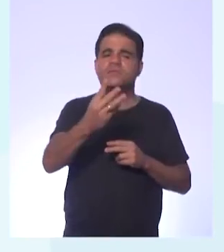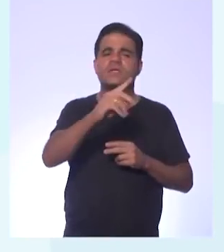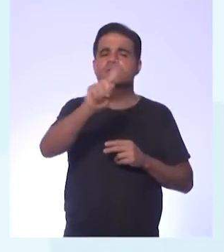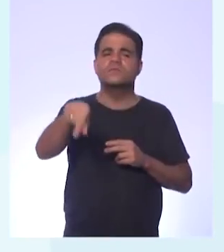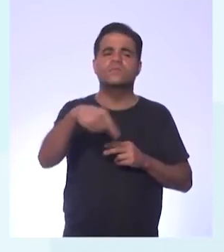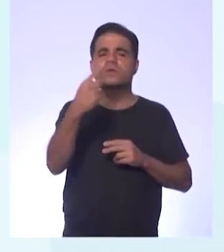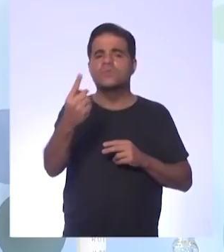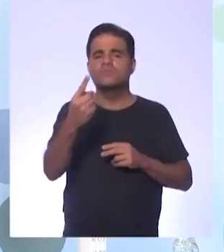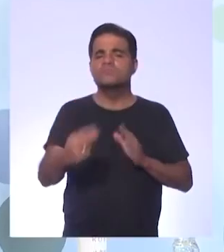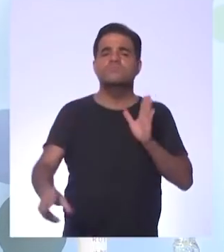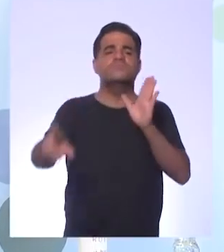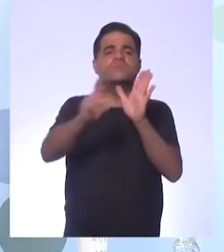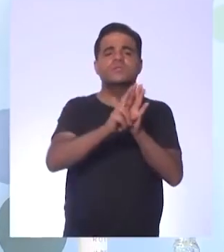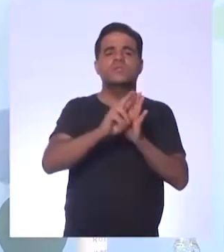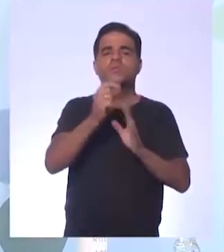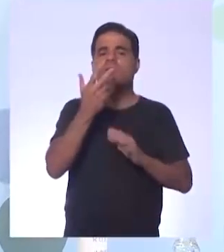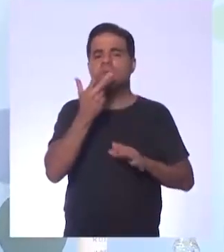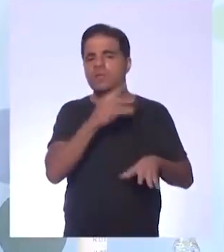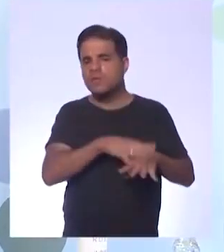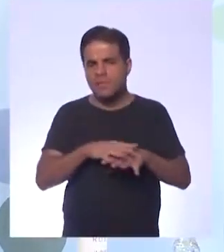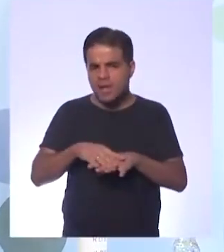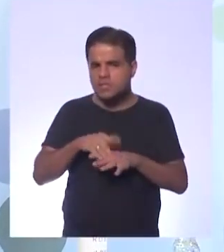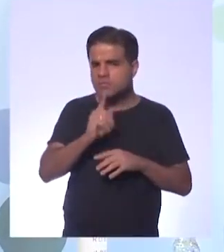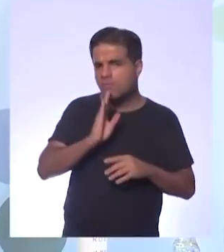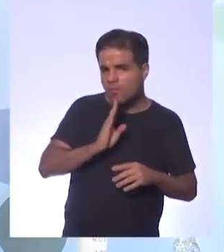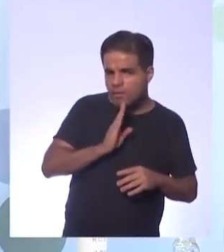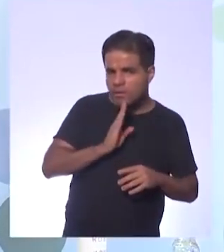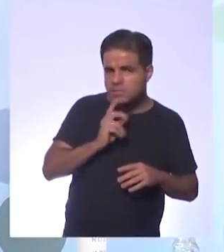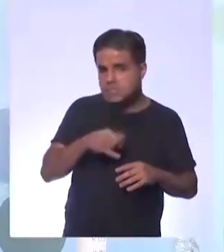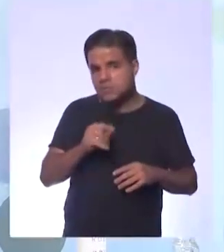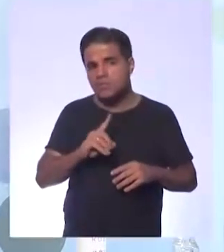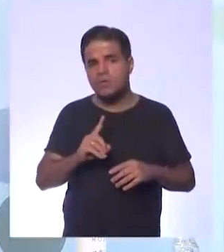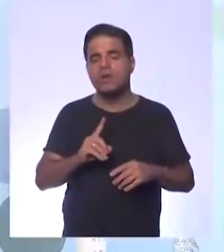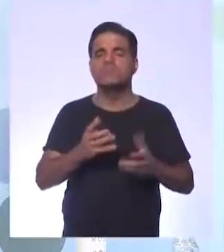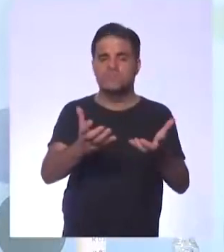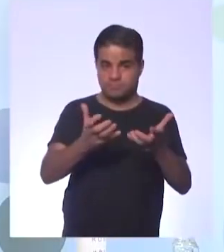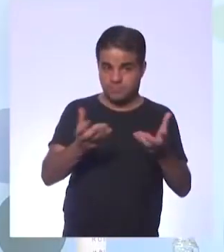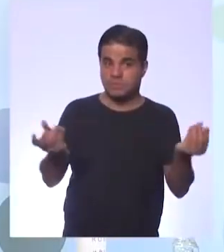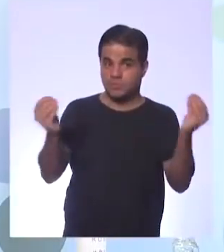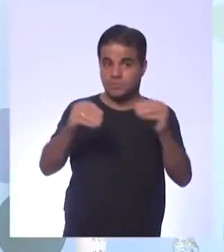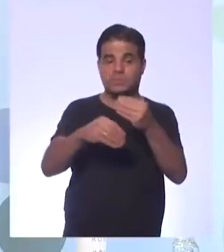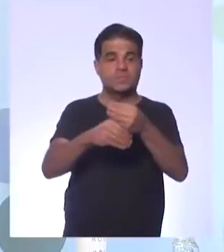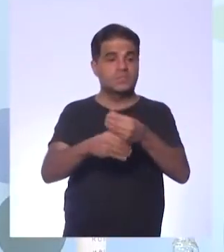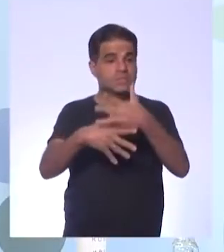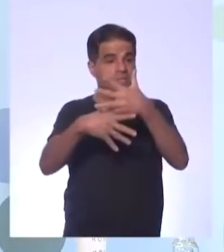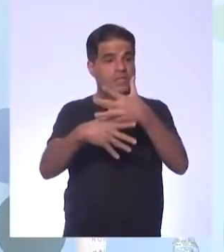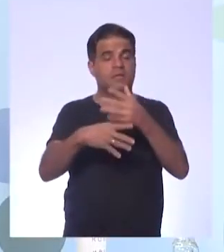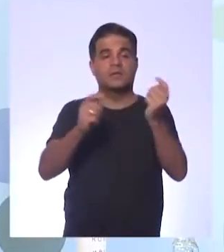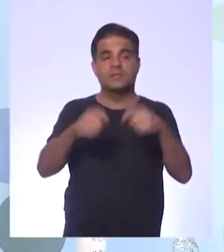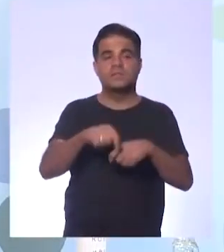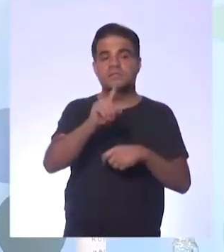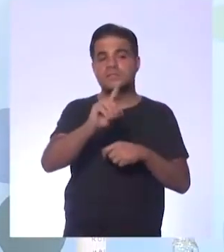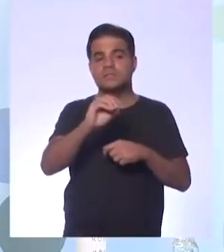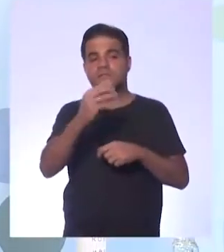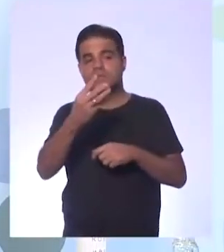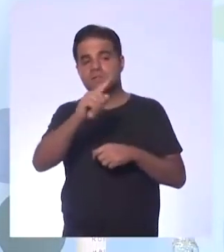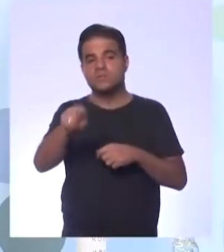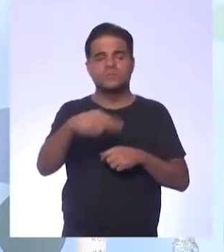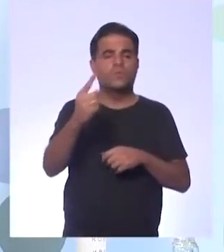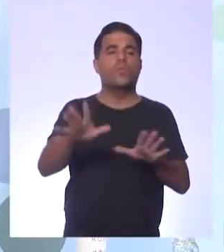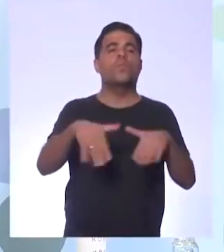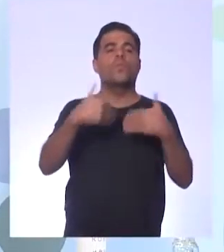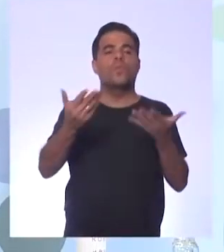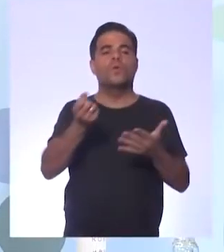que número na matemática? Você conhece ele? Não conhece? Bom, então eu quero que você coloque lá no chat para mim se dá sempre 3,1 ou não e qual